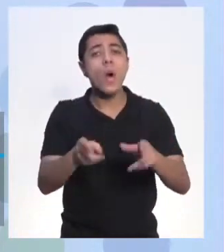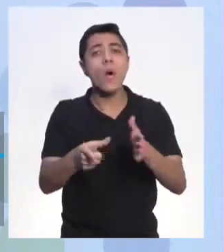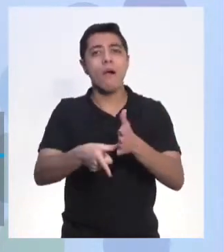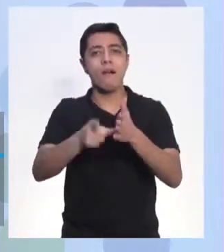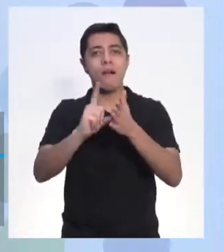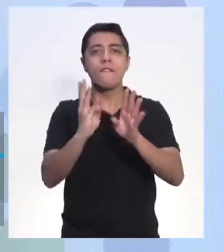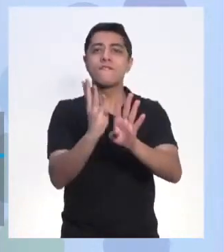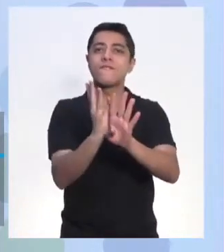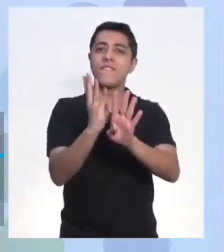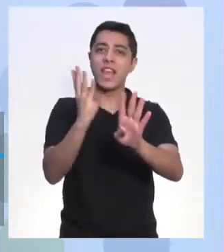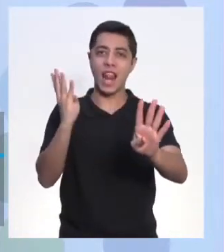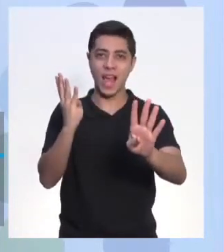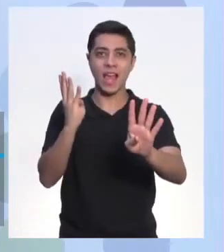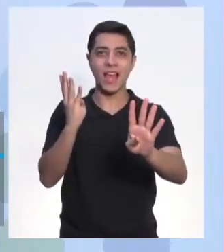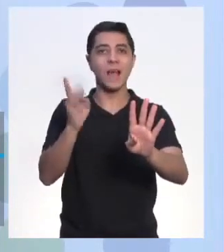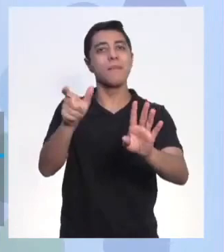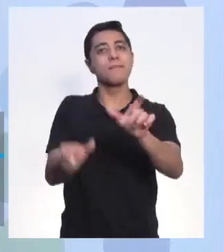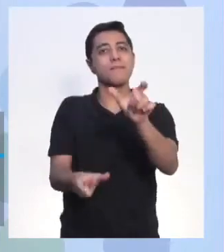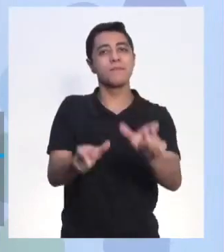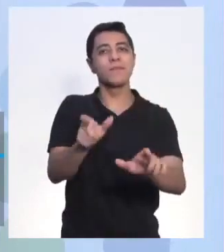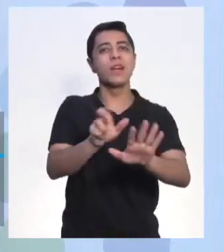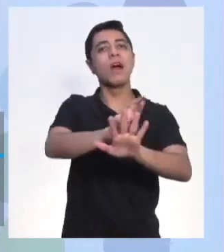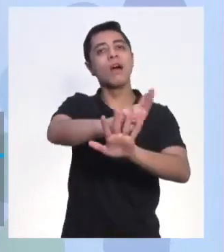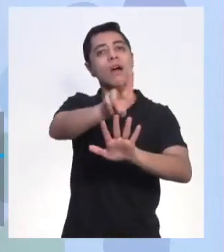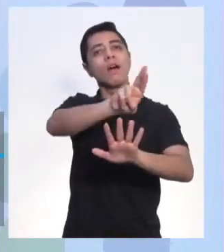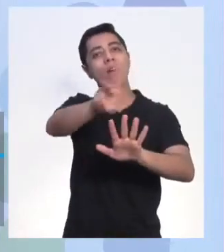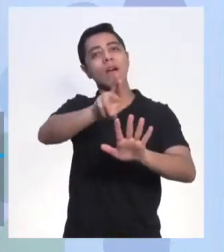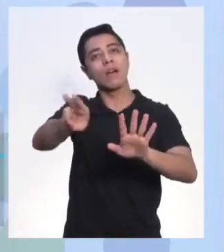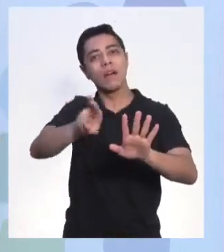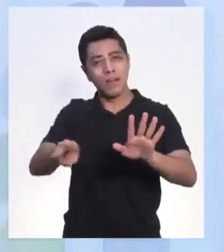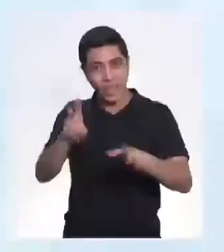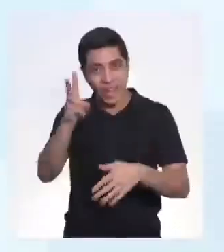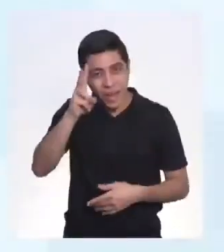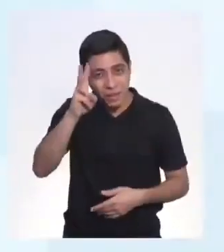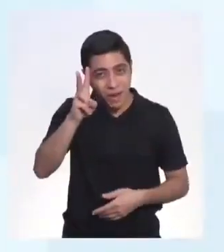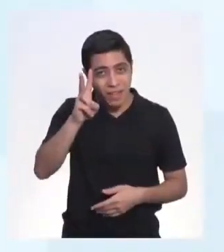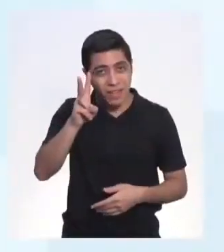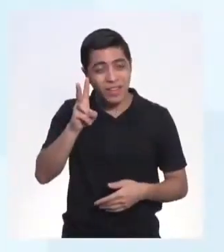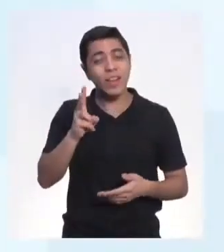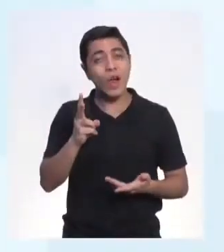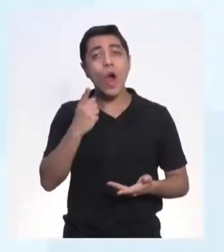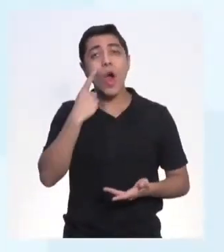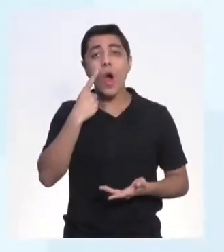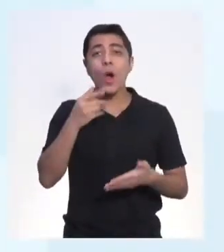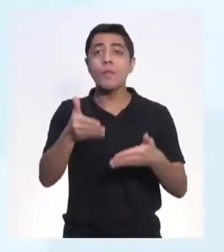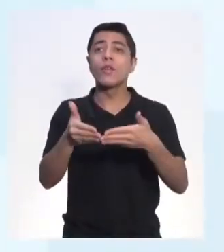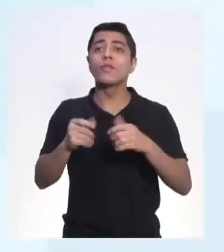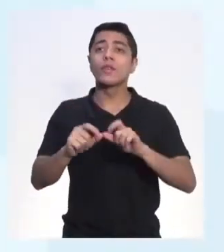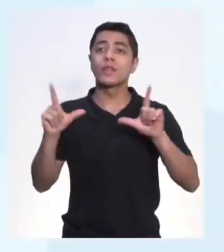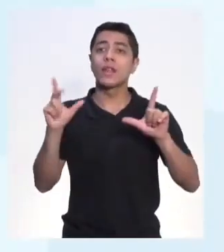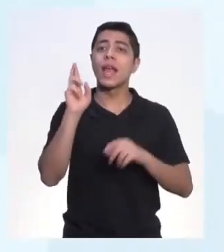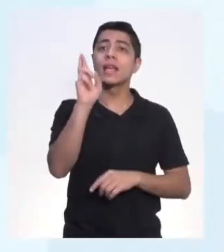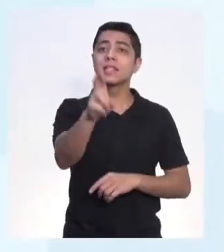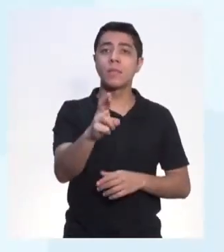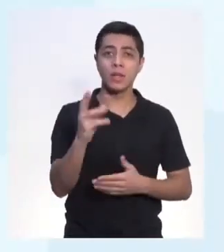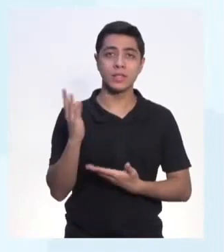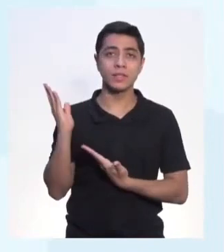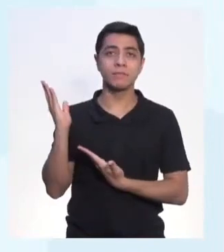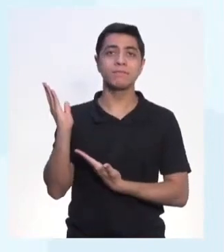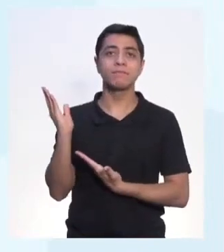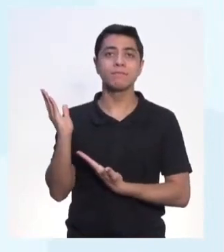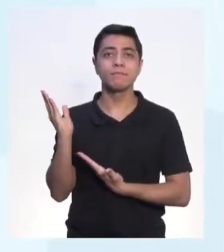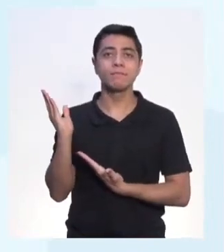sem elementos repetidos? Perfeito. Então, por favor, a resolução do exemplo 2 para os nossos alunos aí na